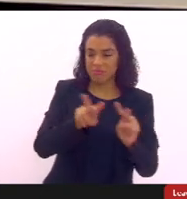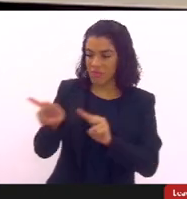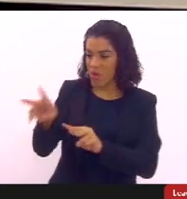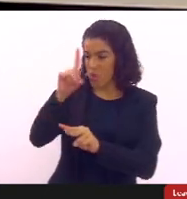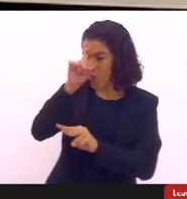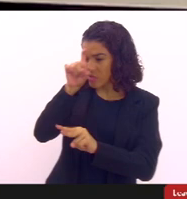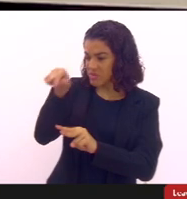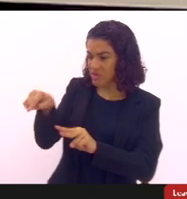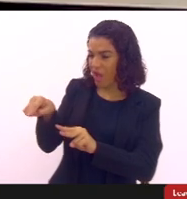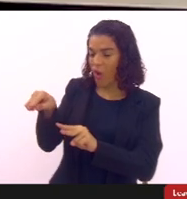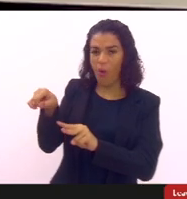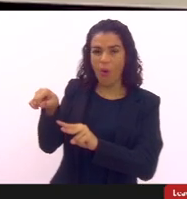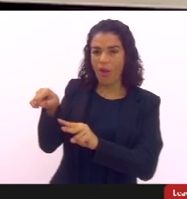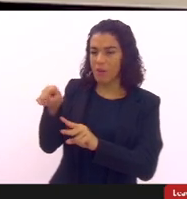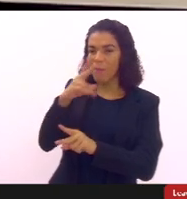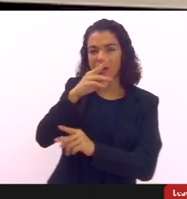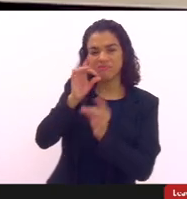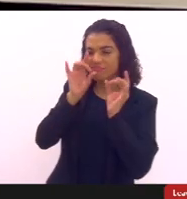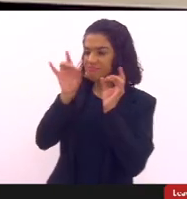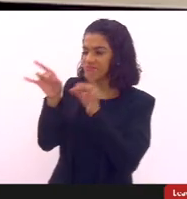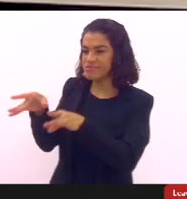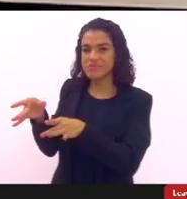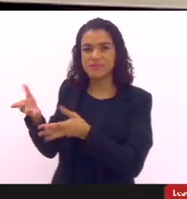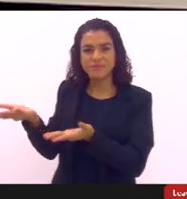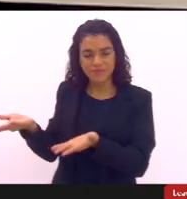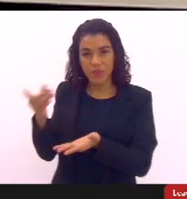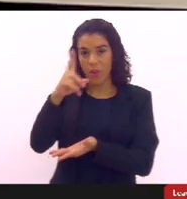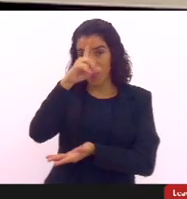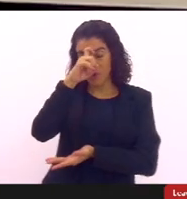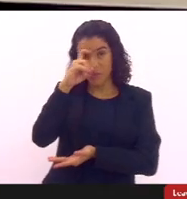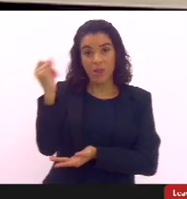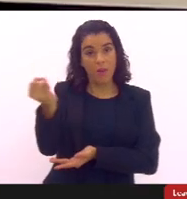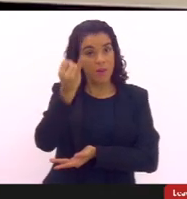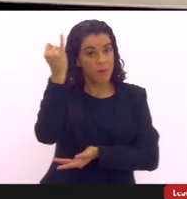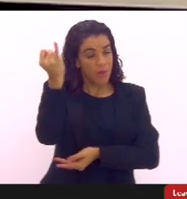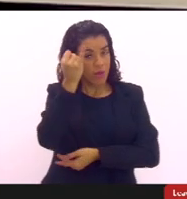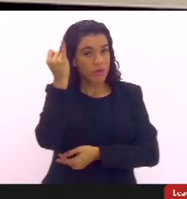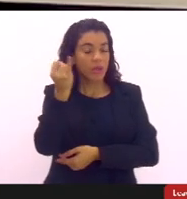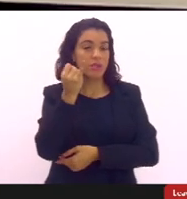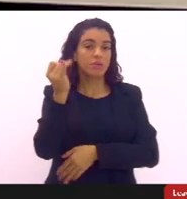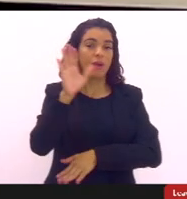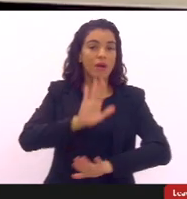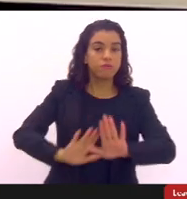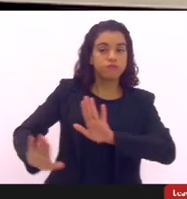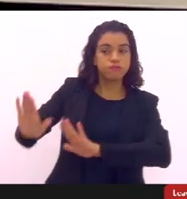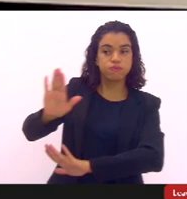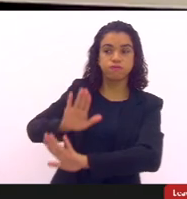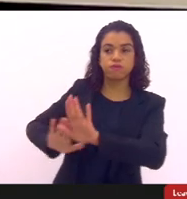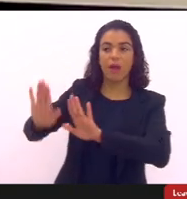como equipamento de saúde relevante do Estado do Rio de Janeiro para o enfrentamento à tuberculose.